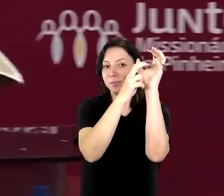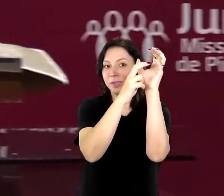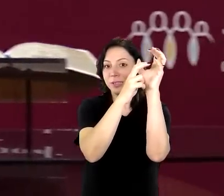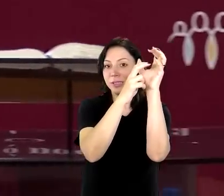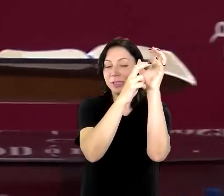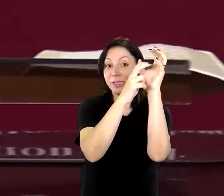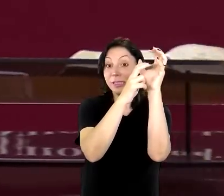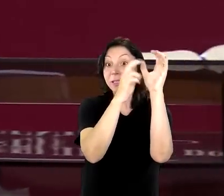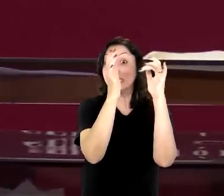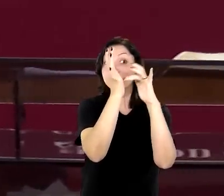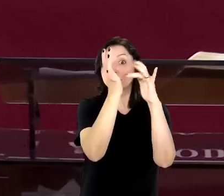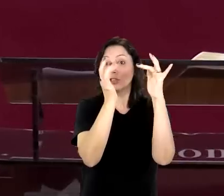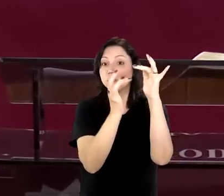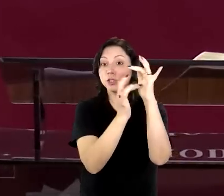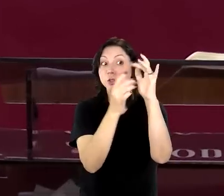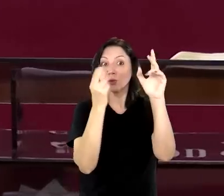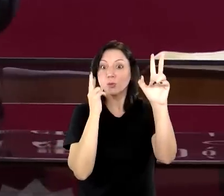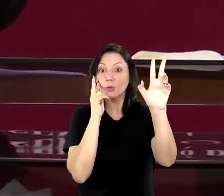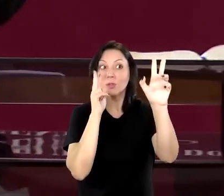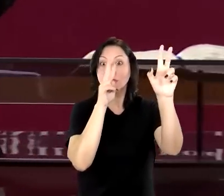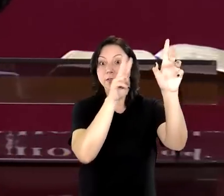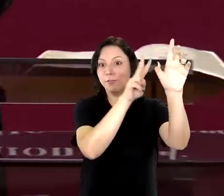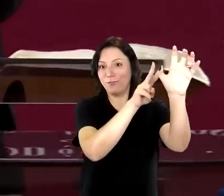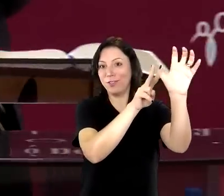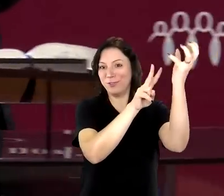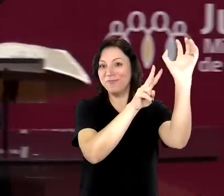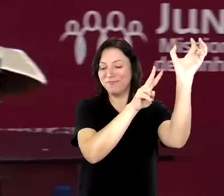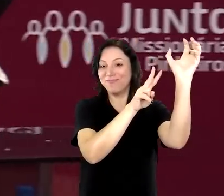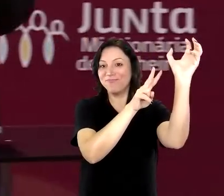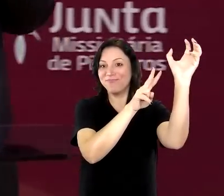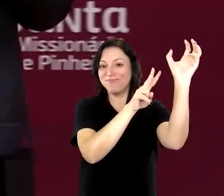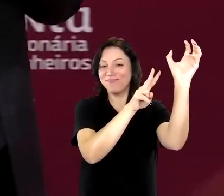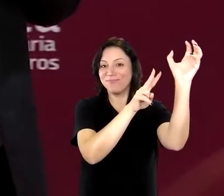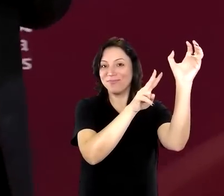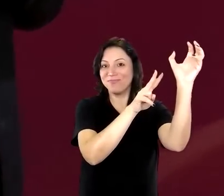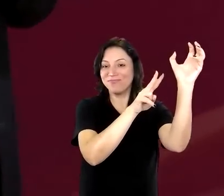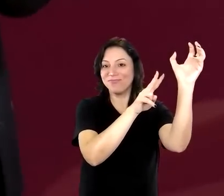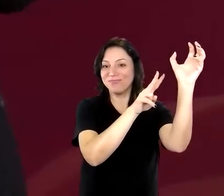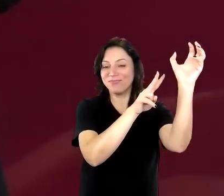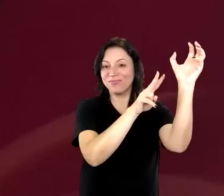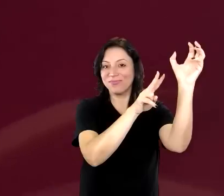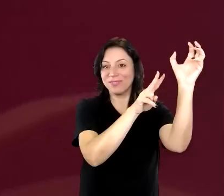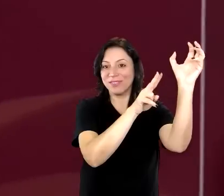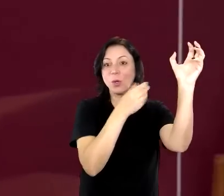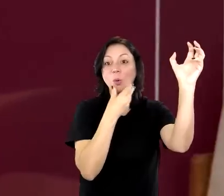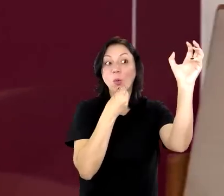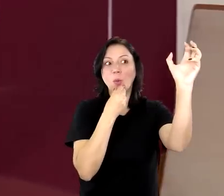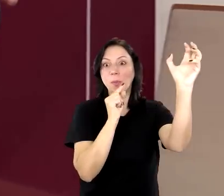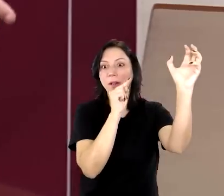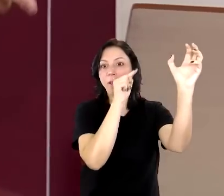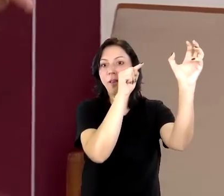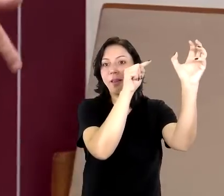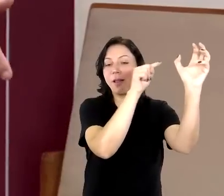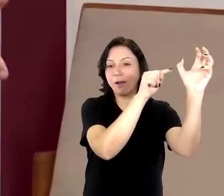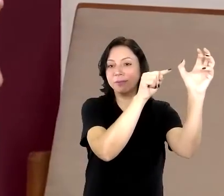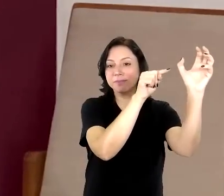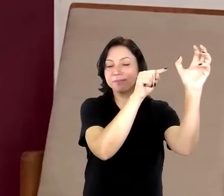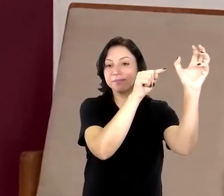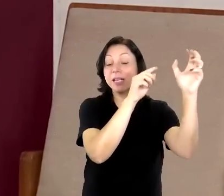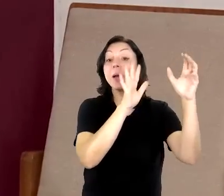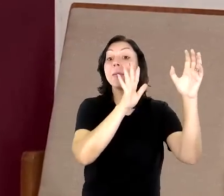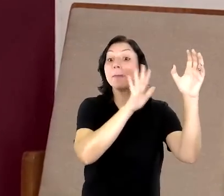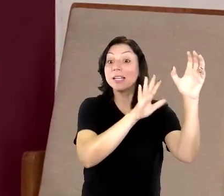é que quando Jesus chega a Jericó, anos atrás, ele já havia colocado na cabeça de alguém para plantar o